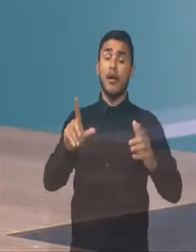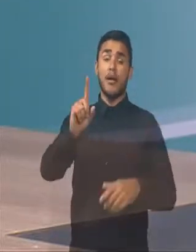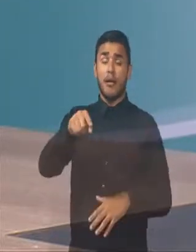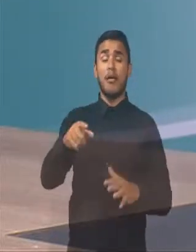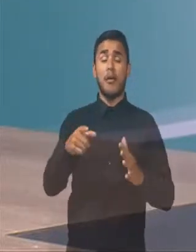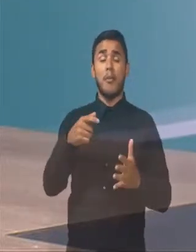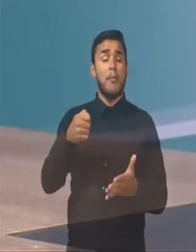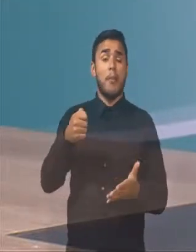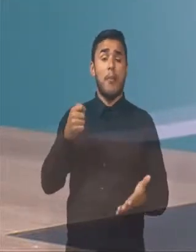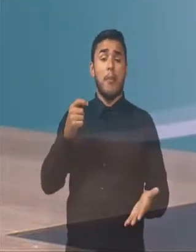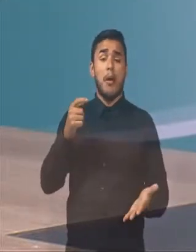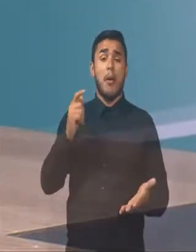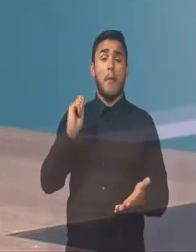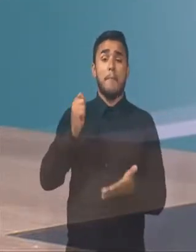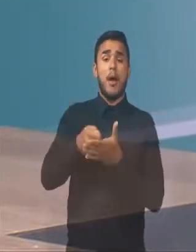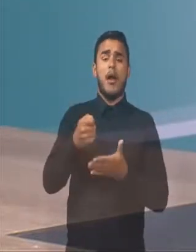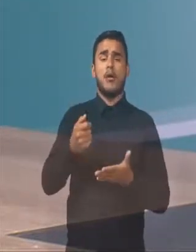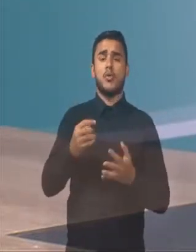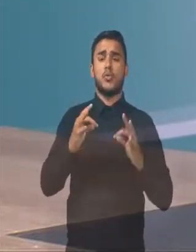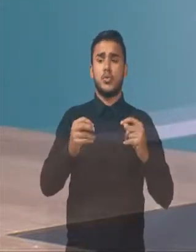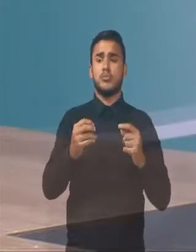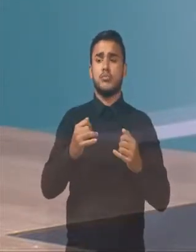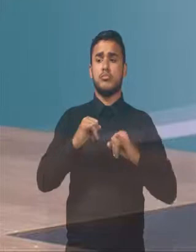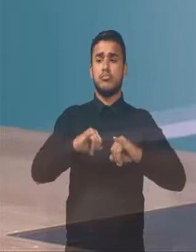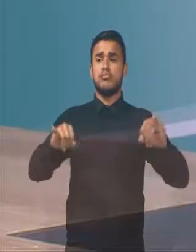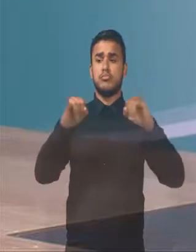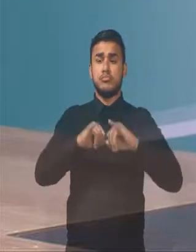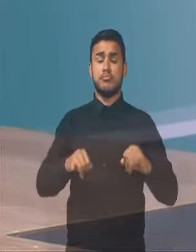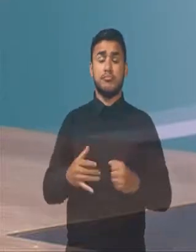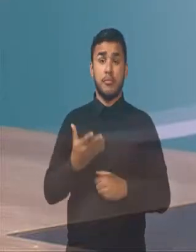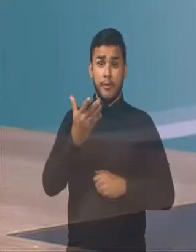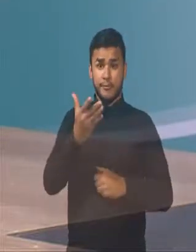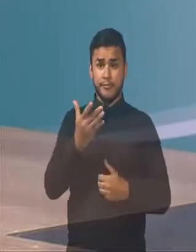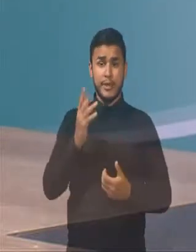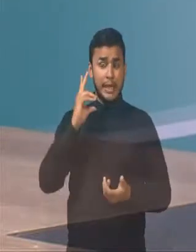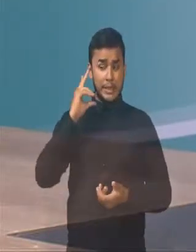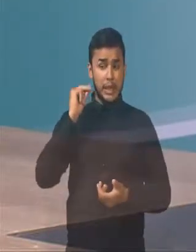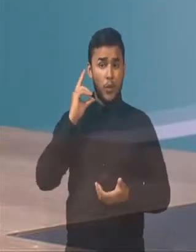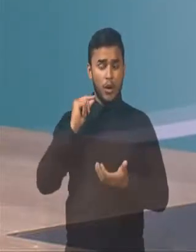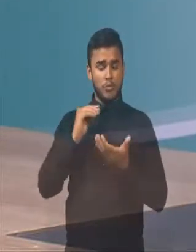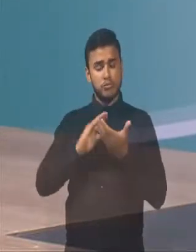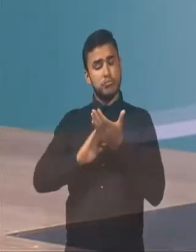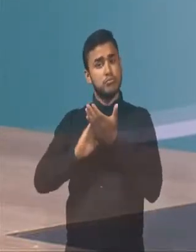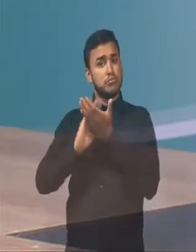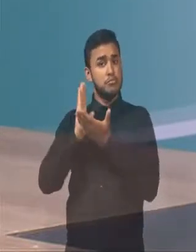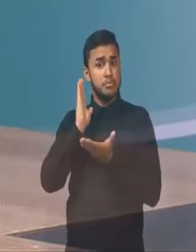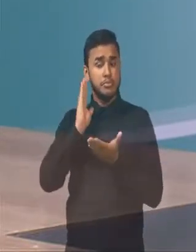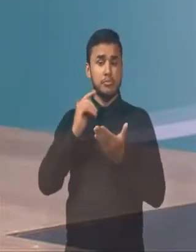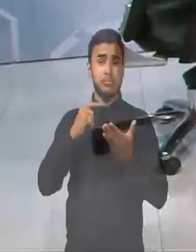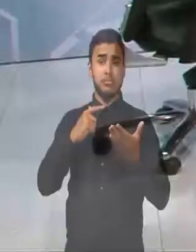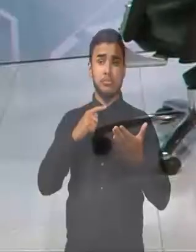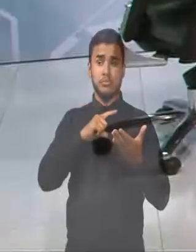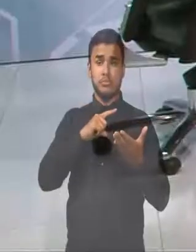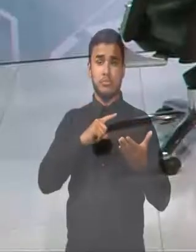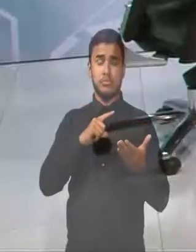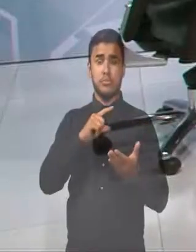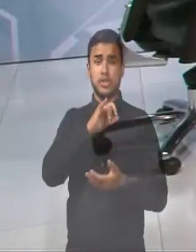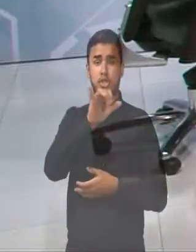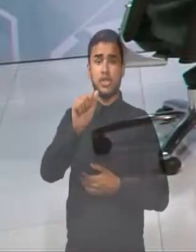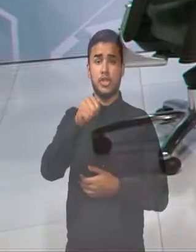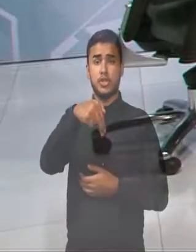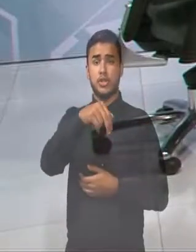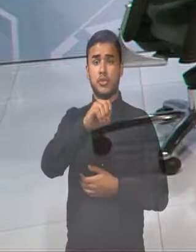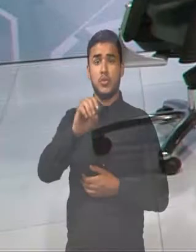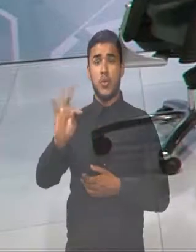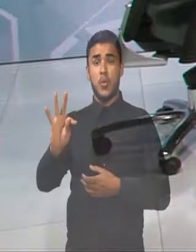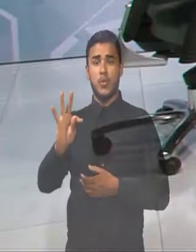celular, a pessoa barbariza. Desde que ele tenha uma foto do Janot